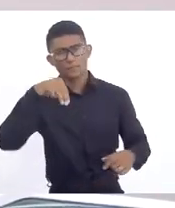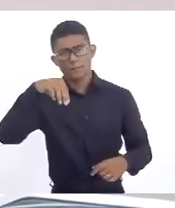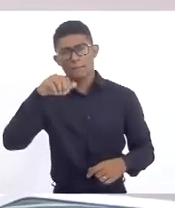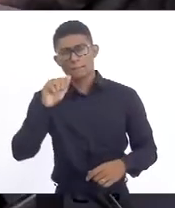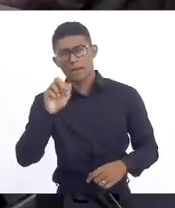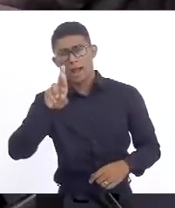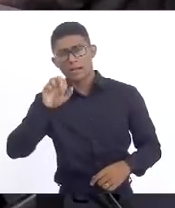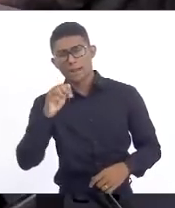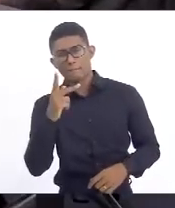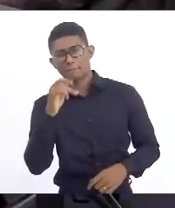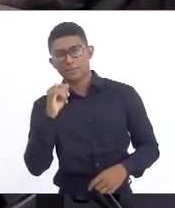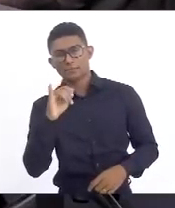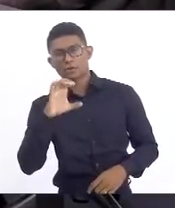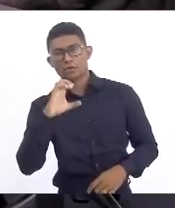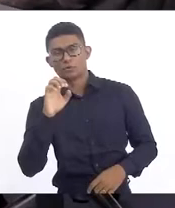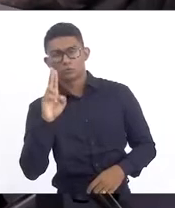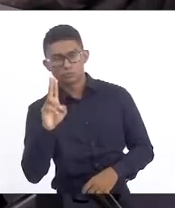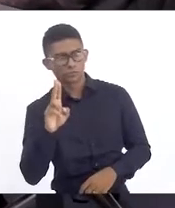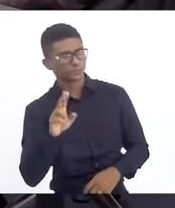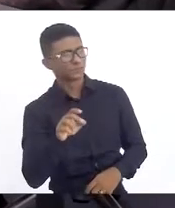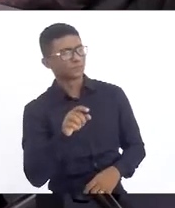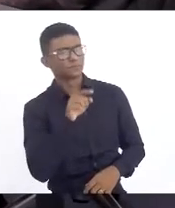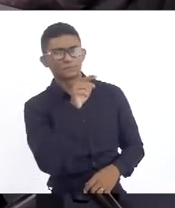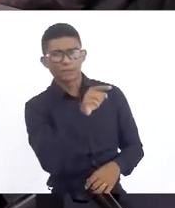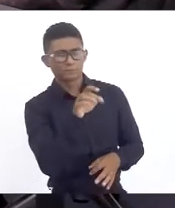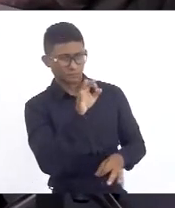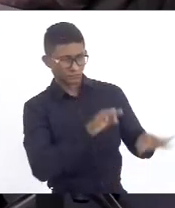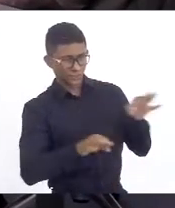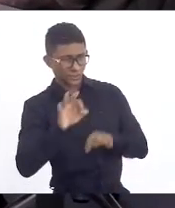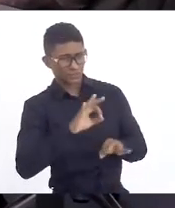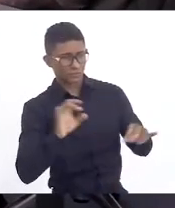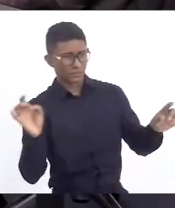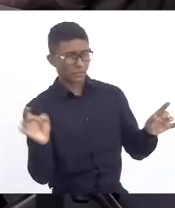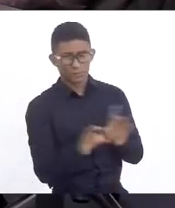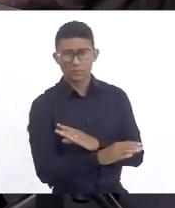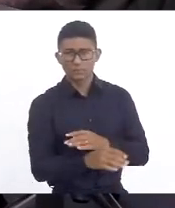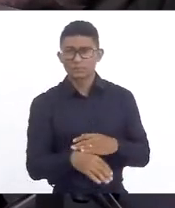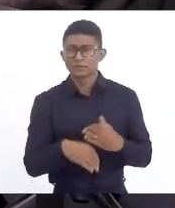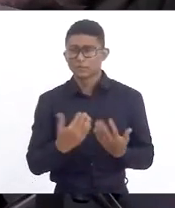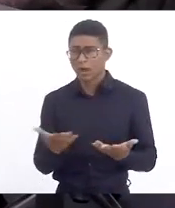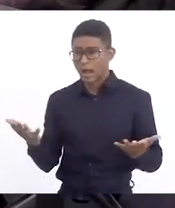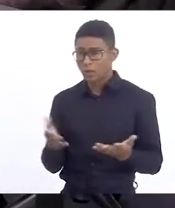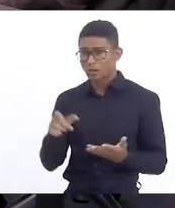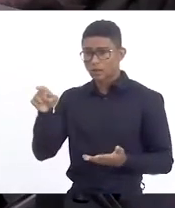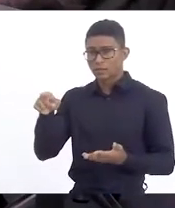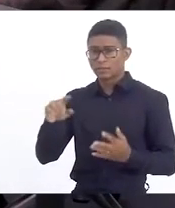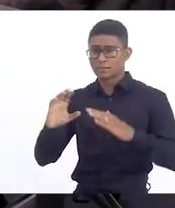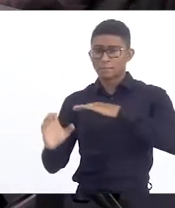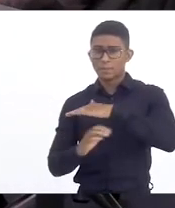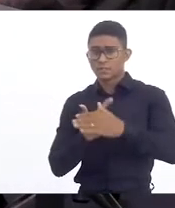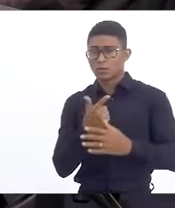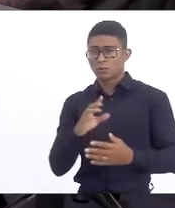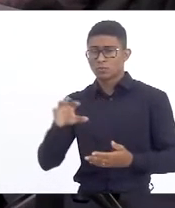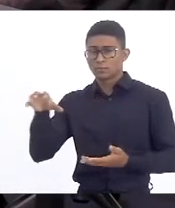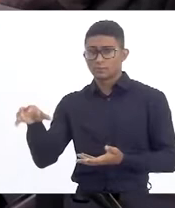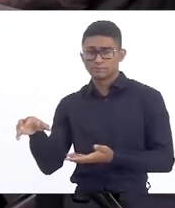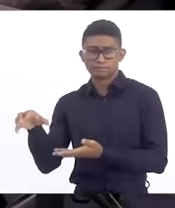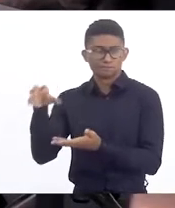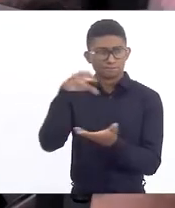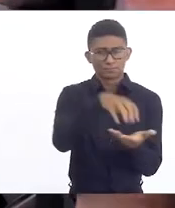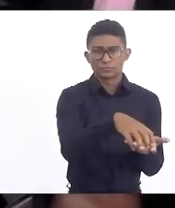tal, vocês saem desse processo, entra a concessionária agora? Toda a obra do Marapicu é